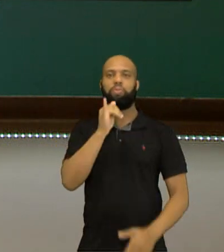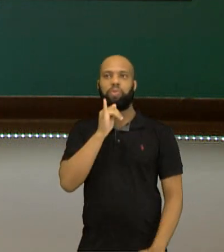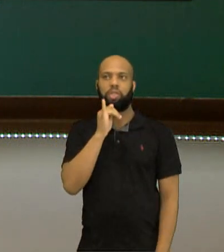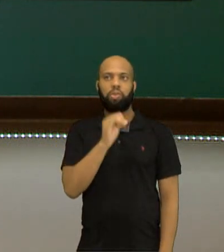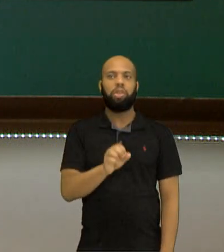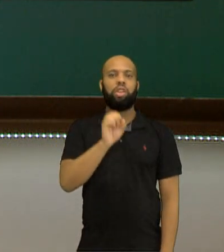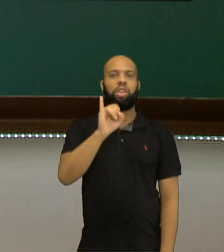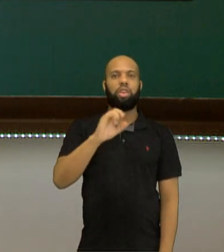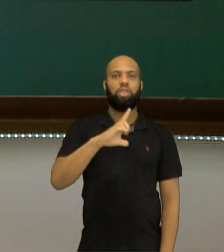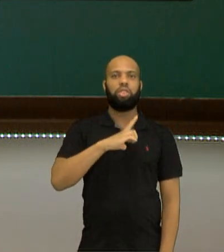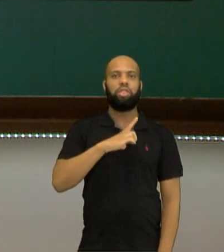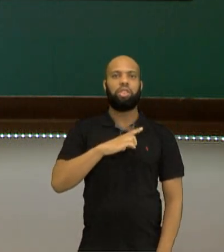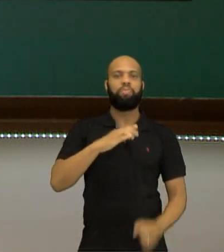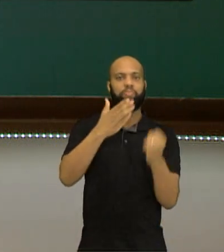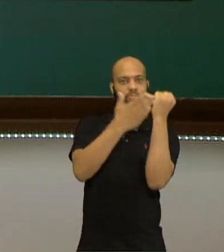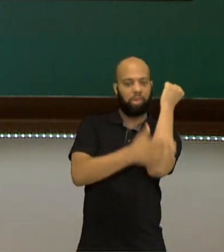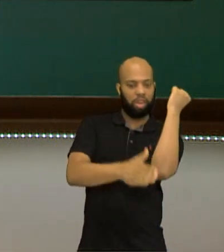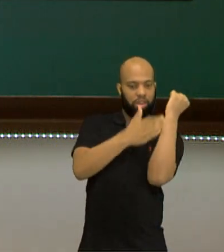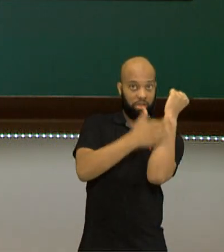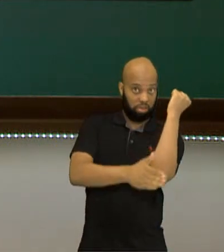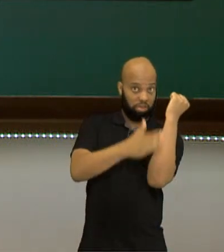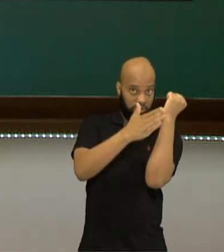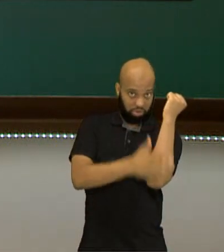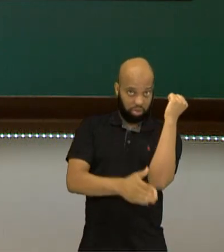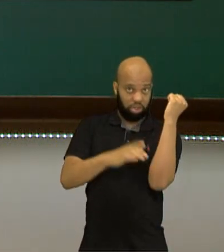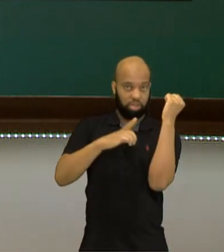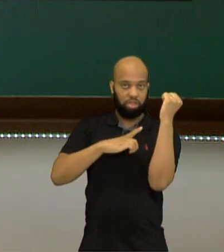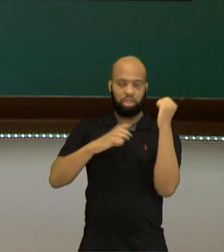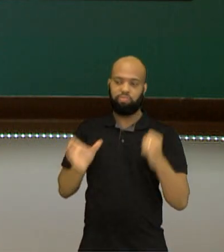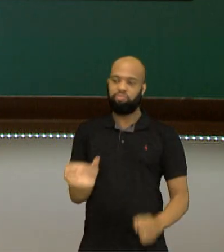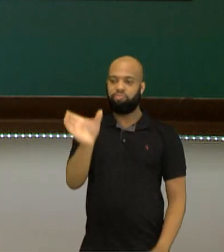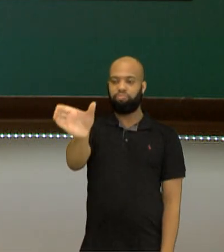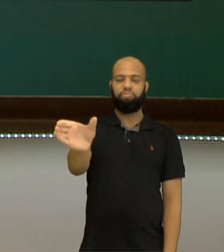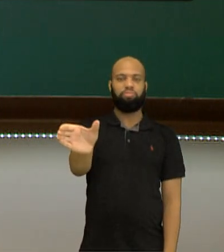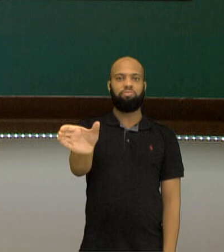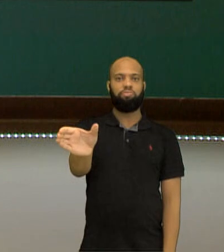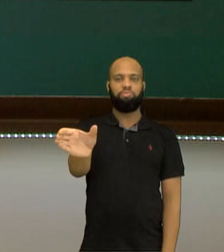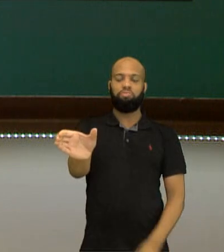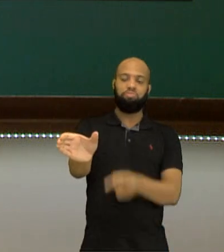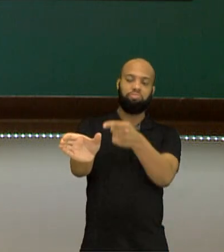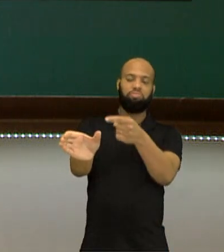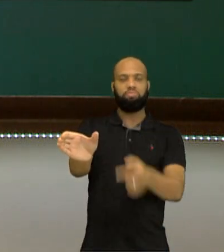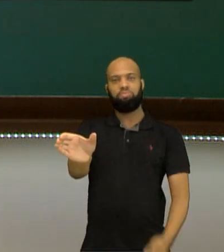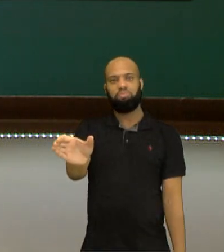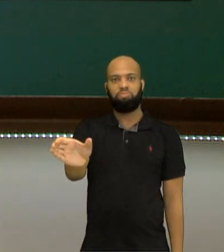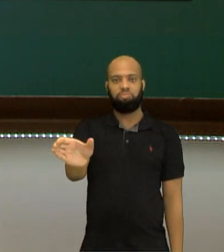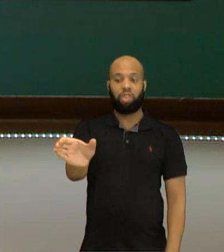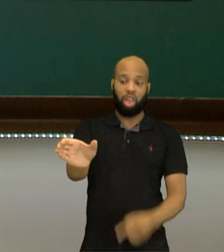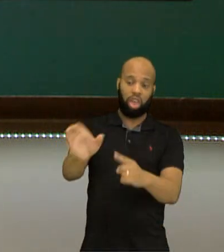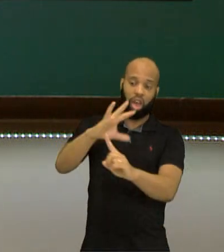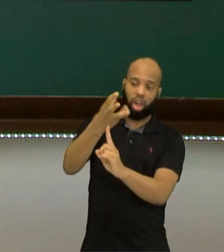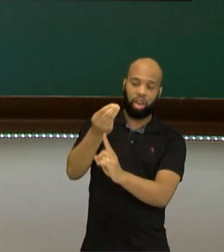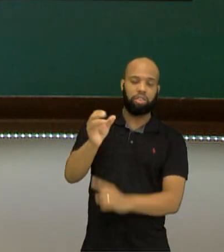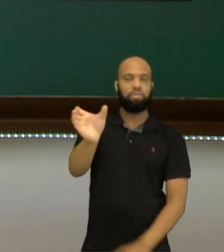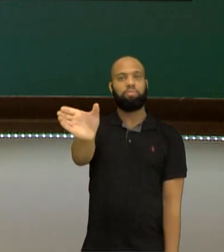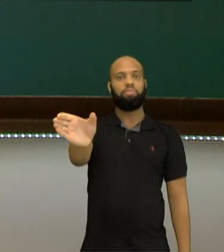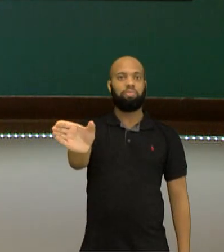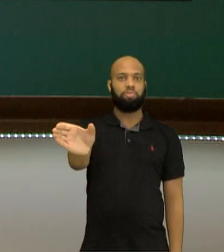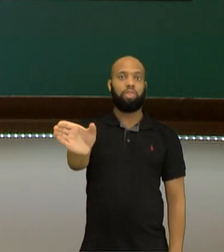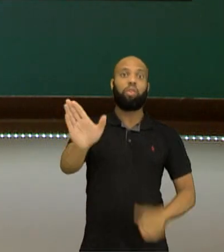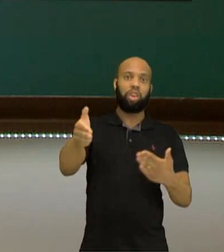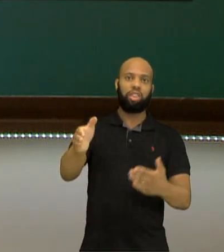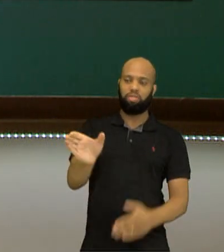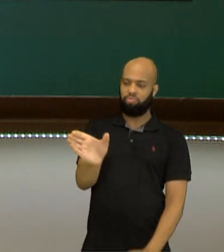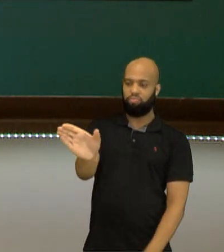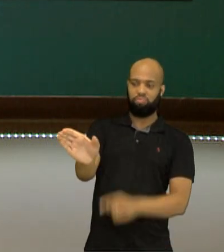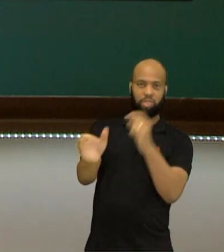se eu pegar um abacaxi e puser em exposição, puser em evidência dizendo obra de arte, a obra de arte